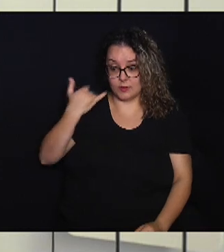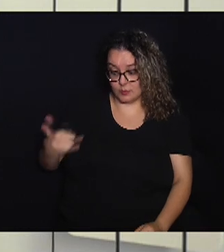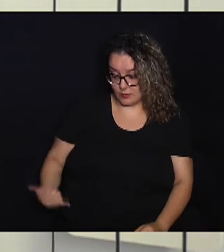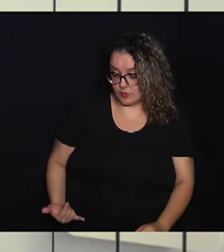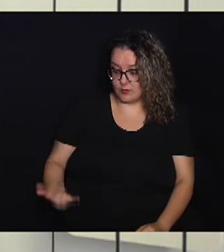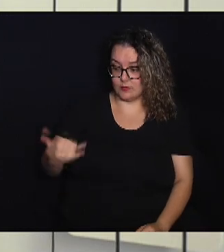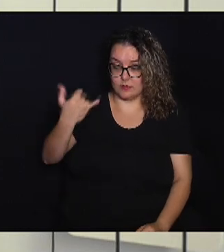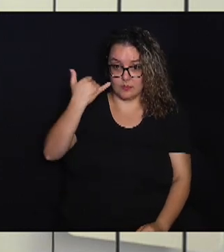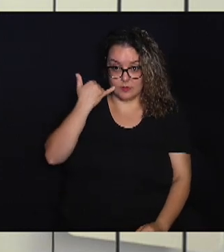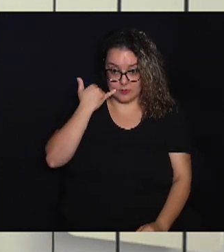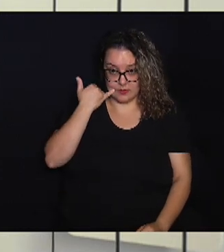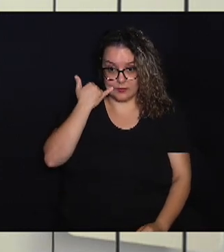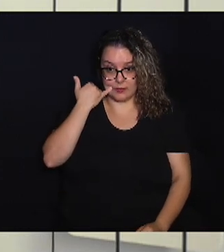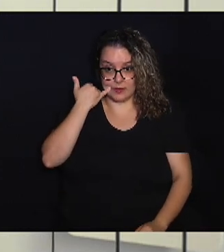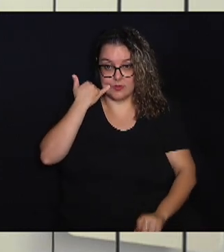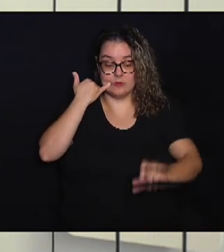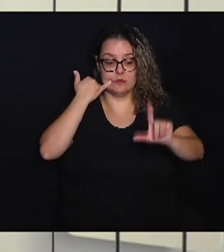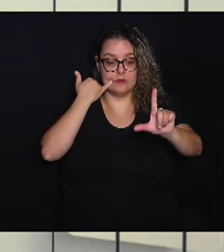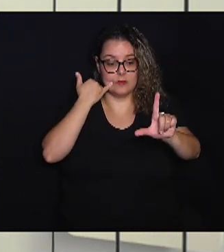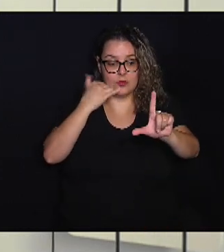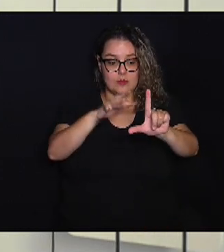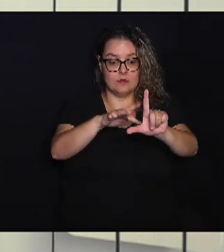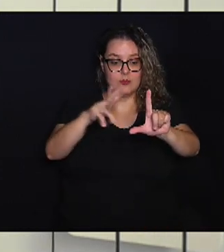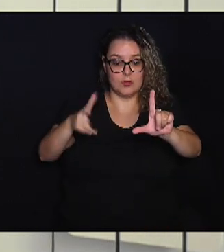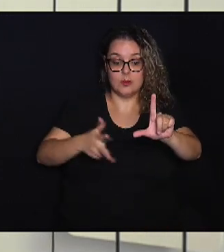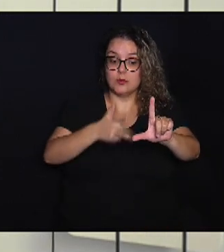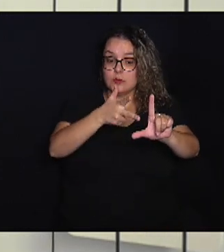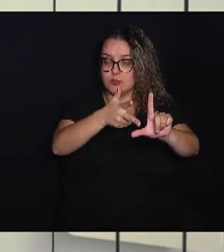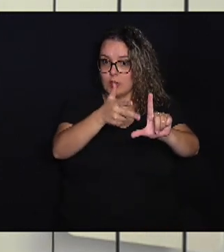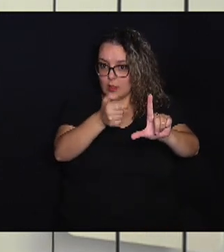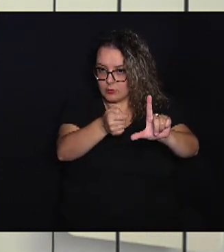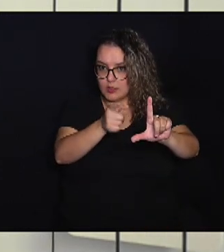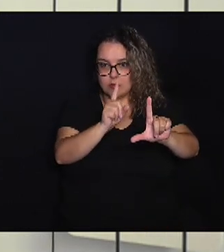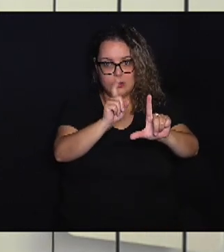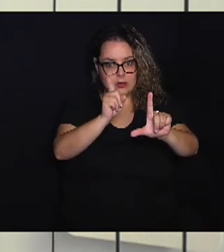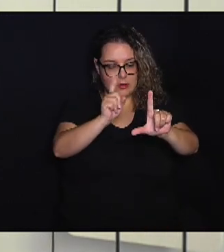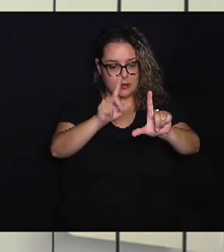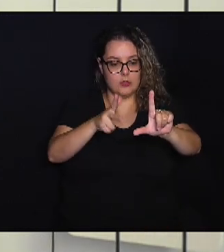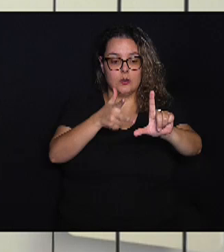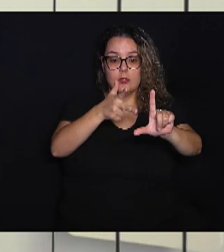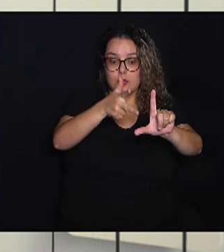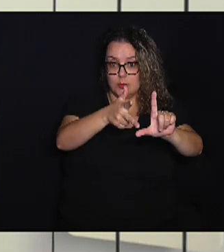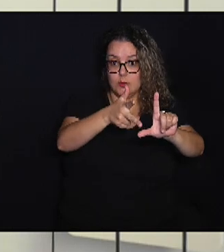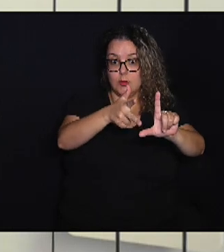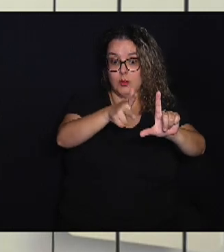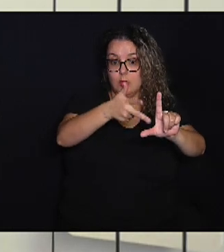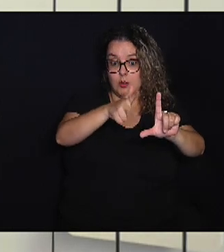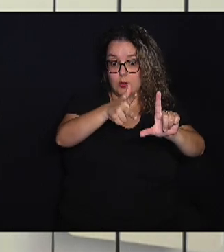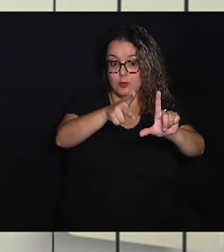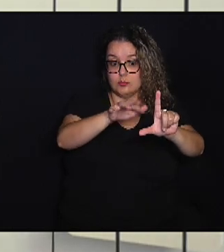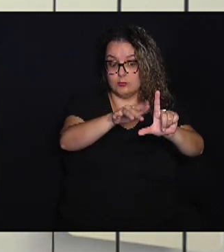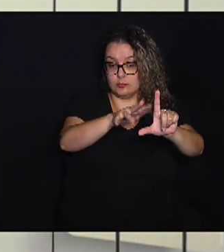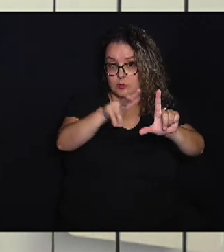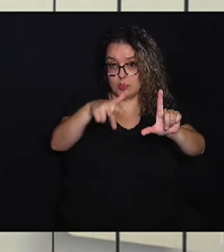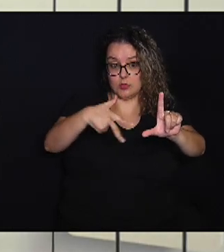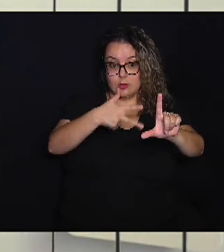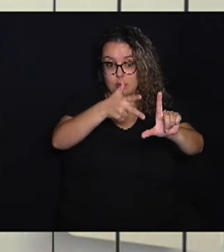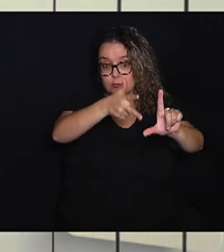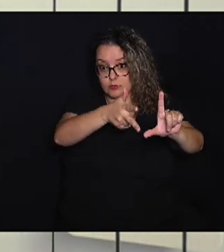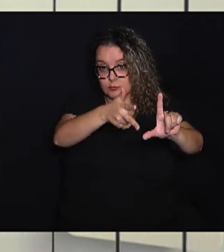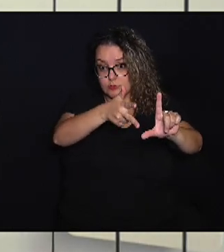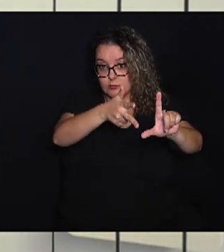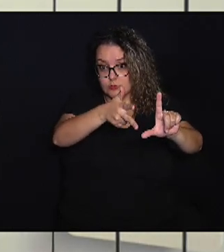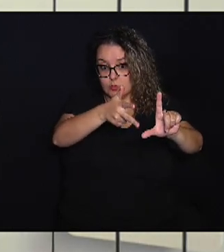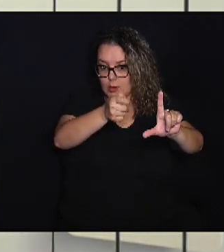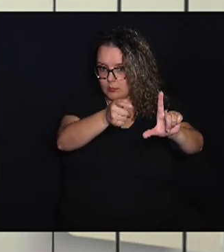celular, abra a câmera como se fosse tirar uma foto e com a câmera do seu celular você vai apontar para o QR Code. Olha só, estou apontando